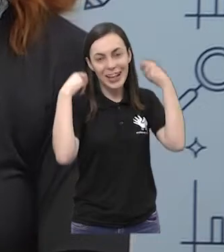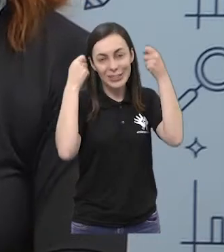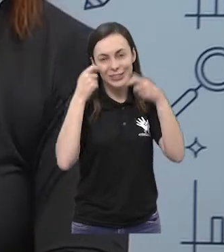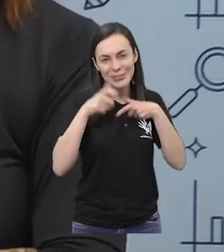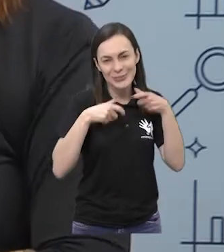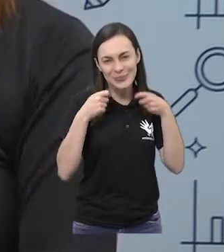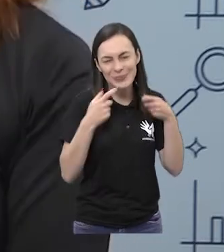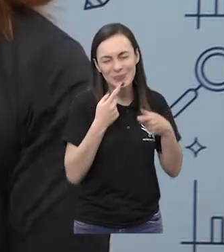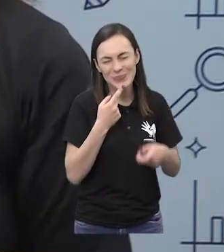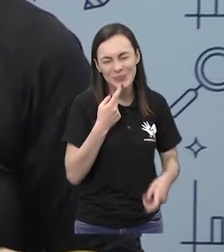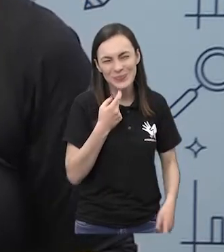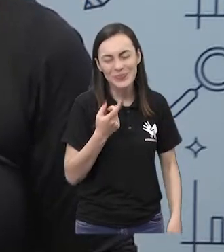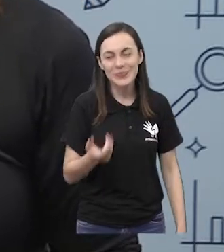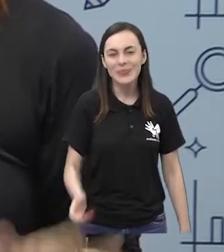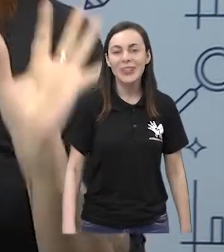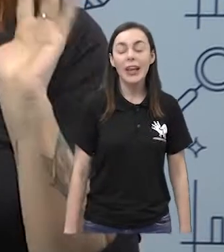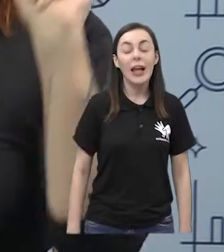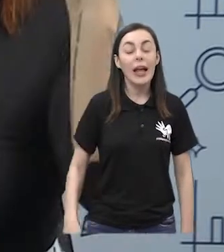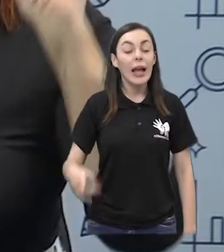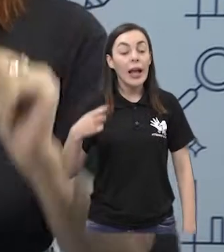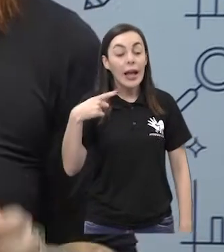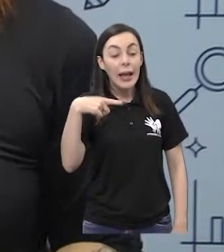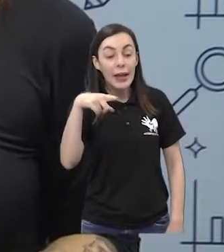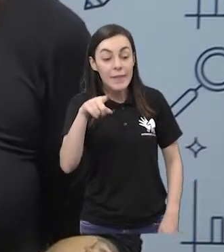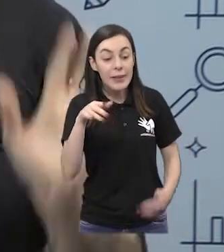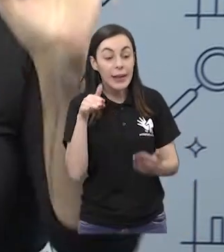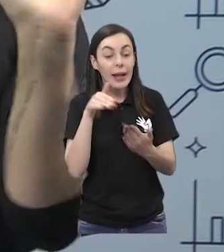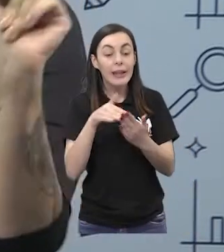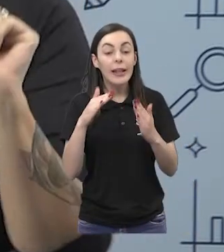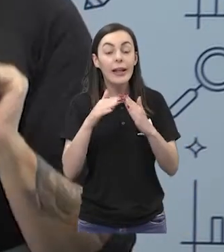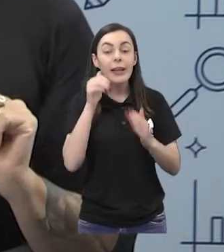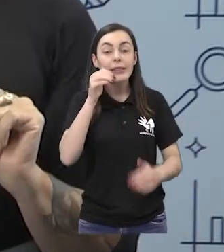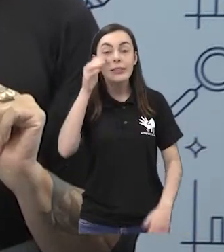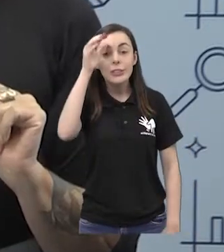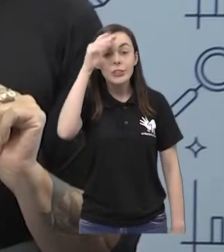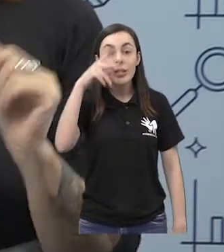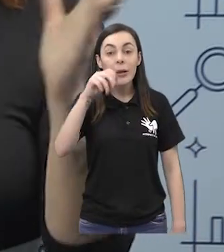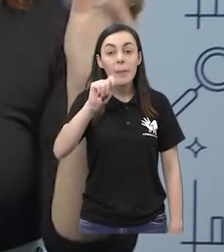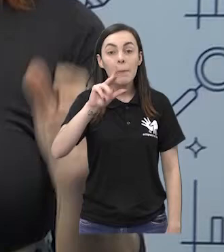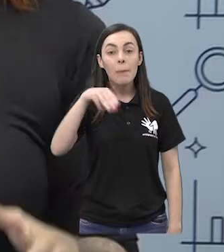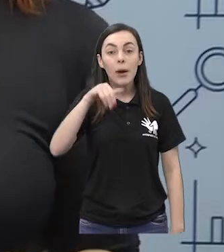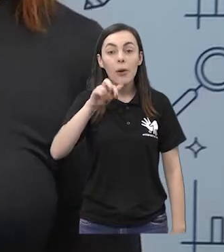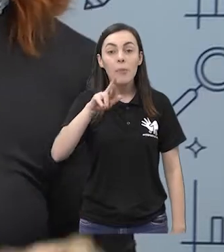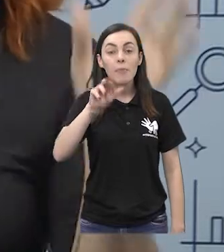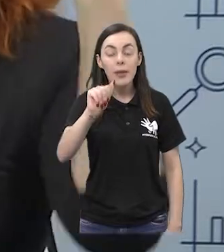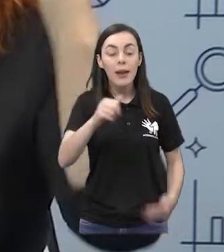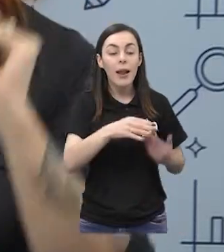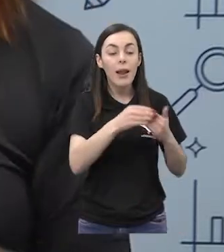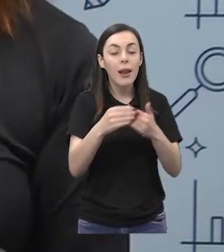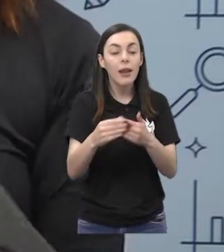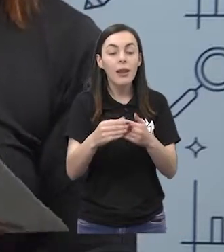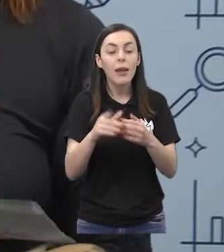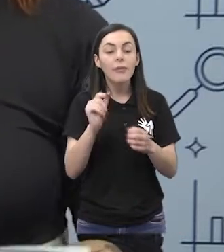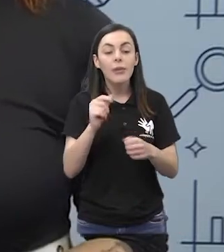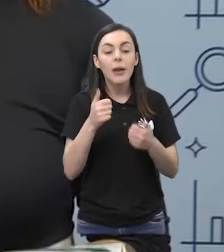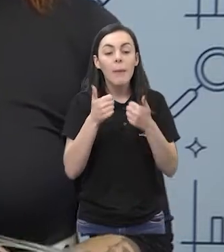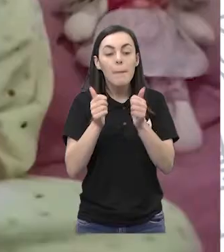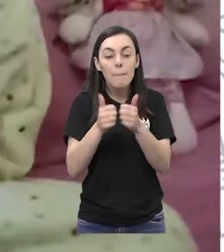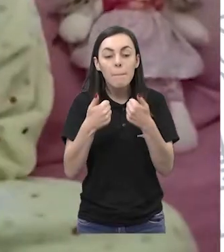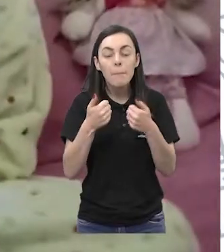Chapeuzinho Vermelho vá até a casa da tia Palmira e leve para ela este pão de